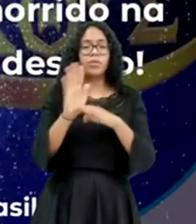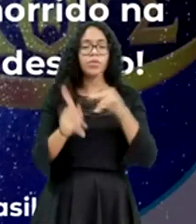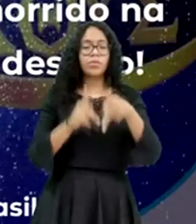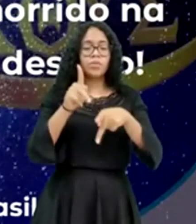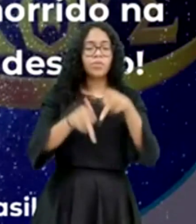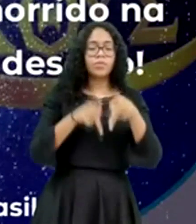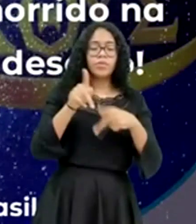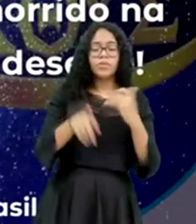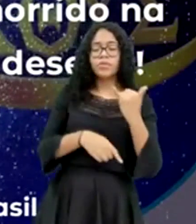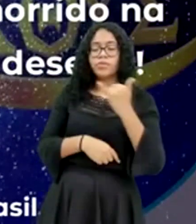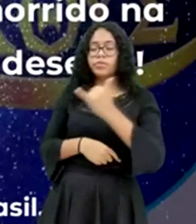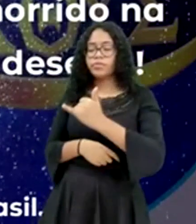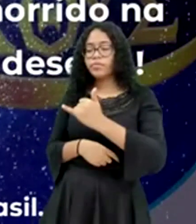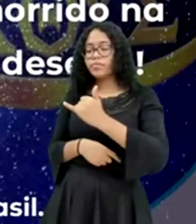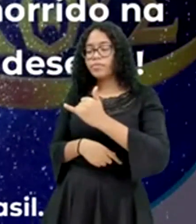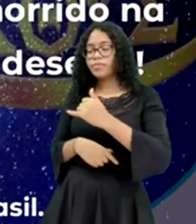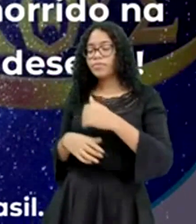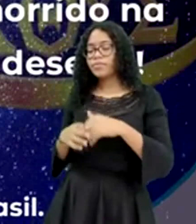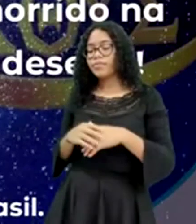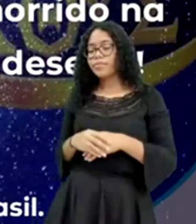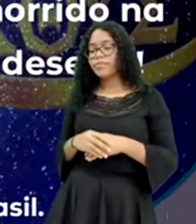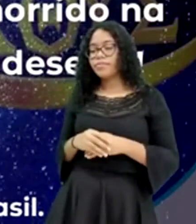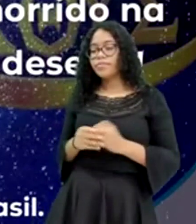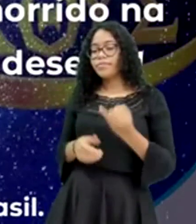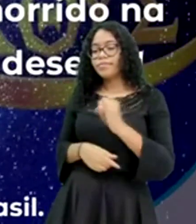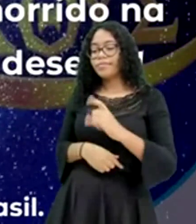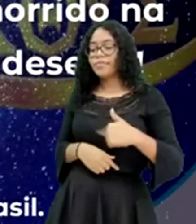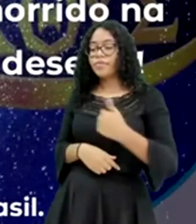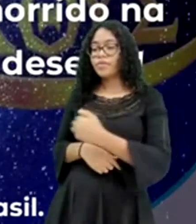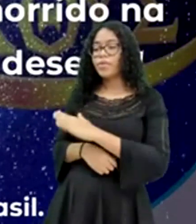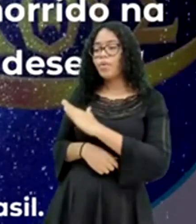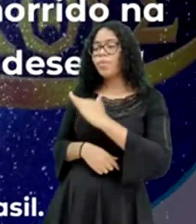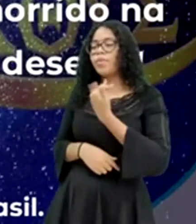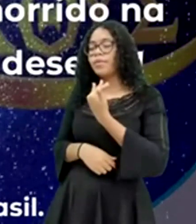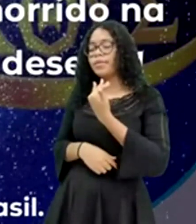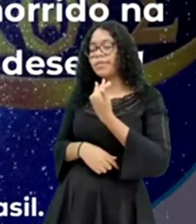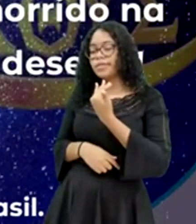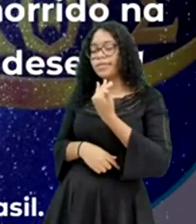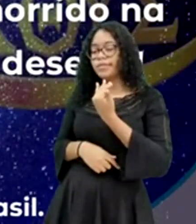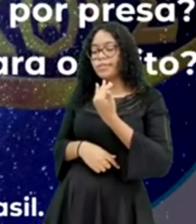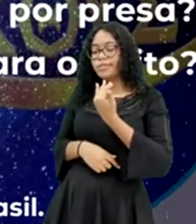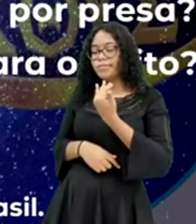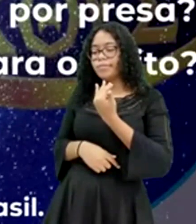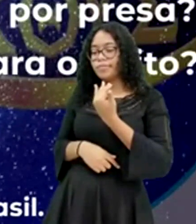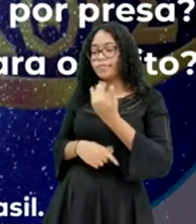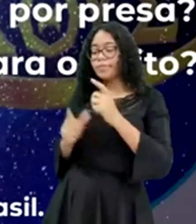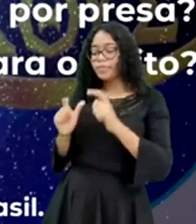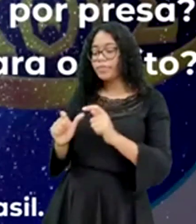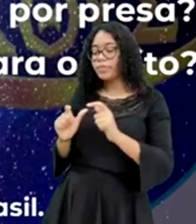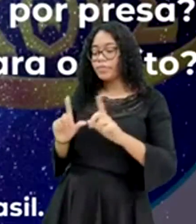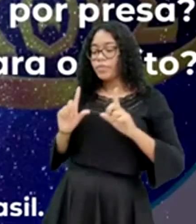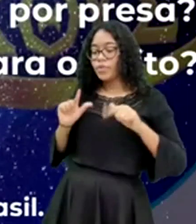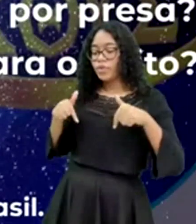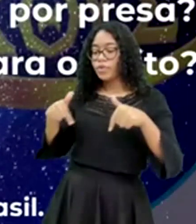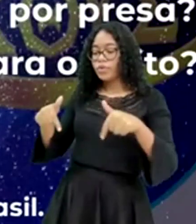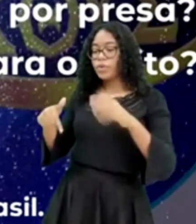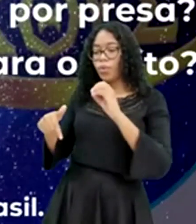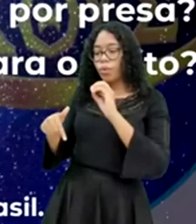disse: Tomara tivéssemos morrido na terra do Egito, ou mesmo neste